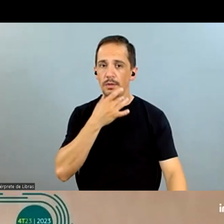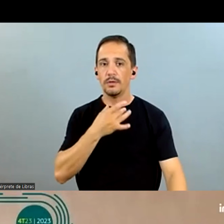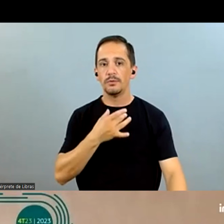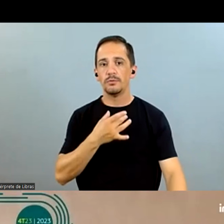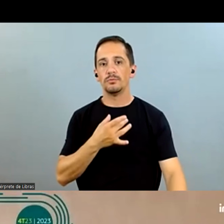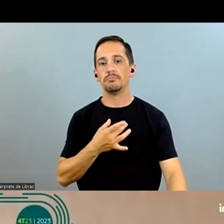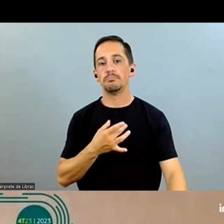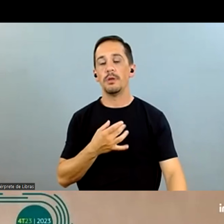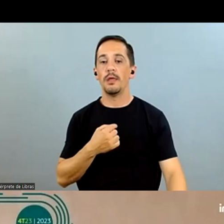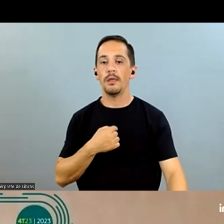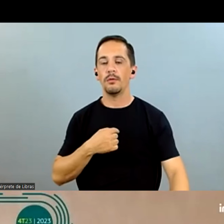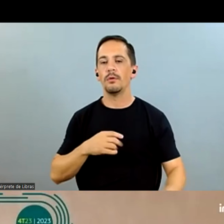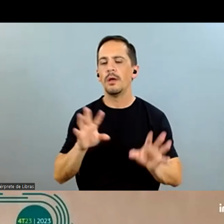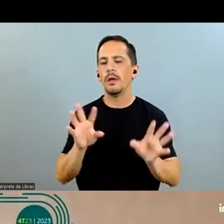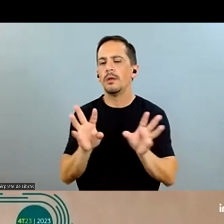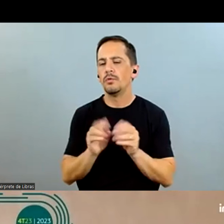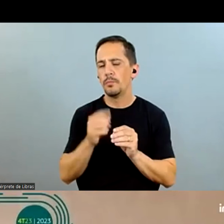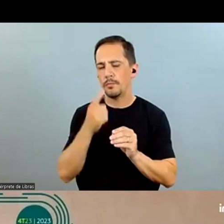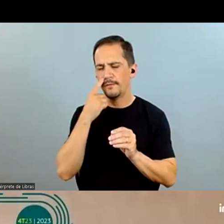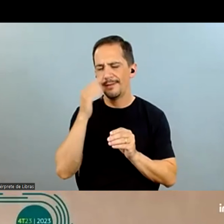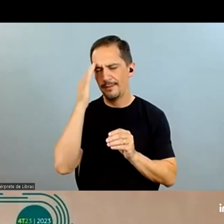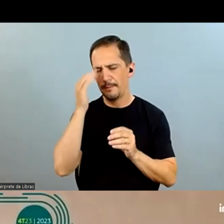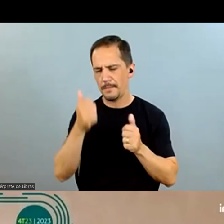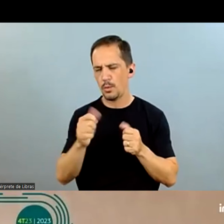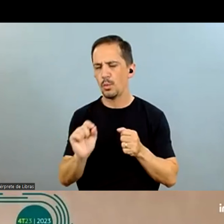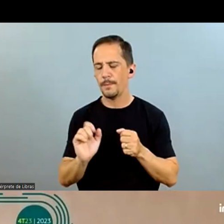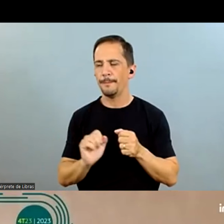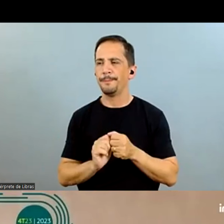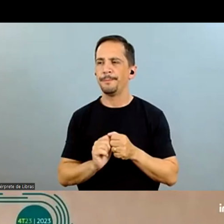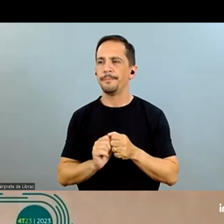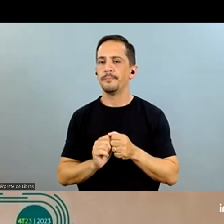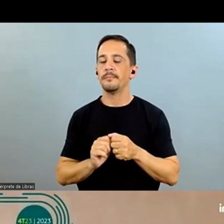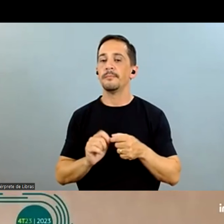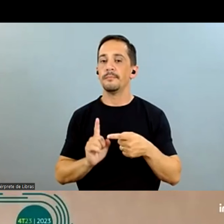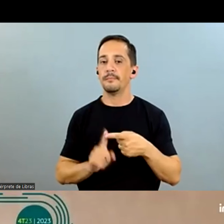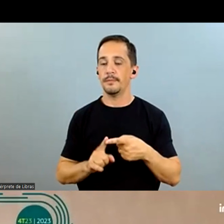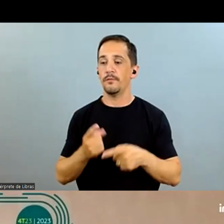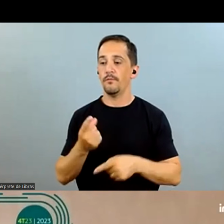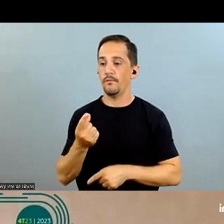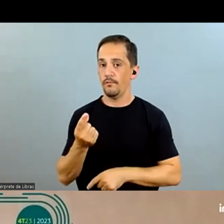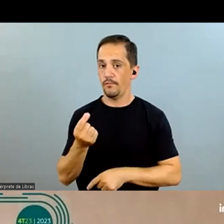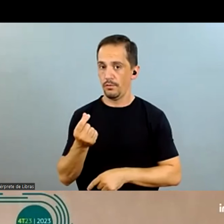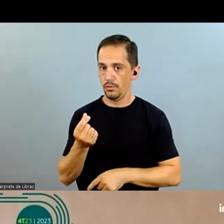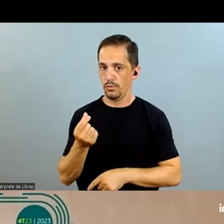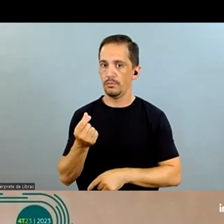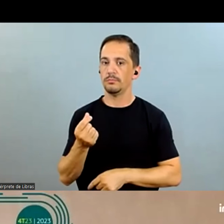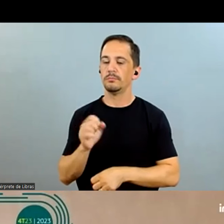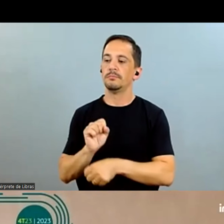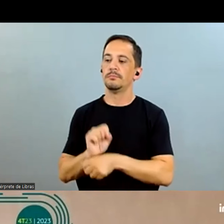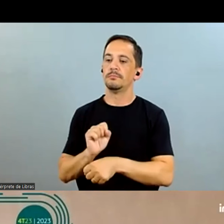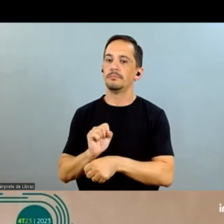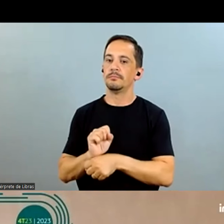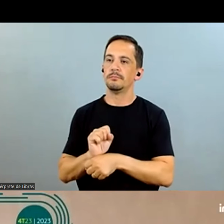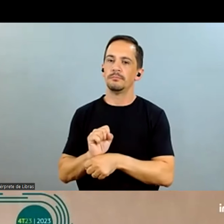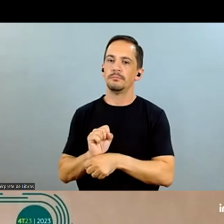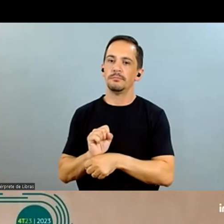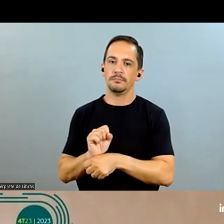um resumo para ver se a gente entendeu bem mas eh então pelo lado de preço você tá esperando um repasse de maneira geral em linha